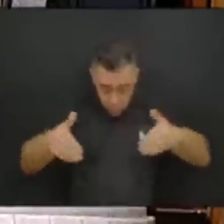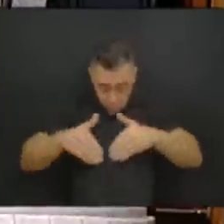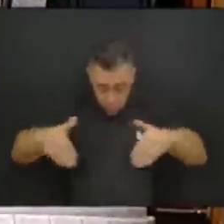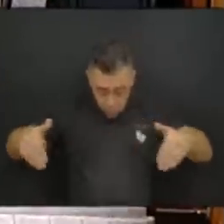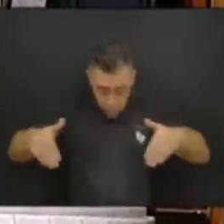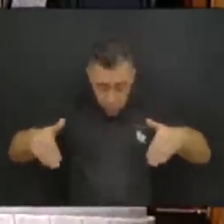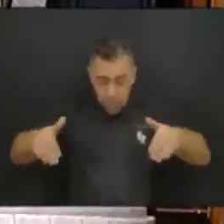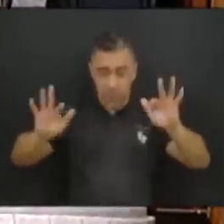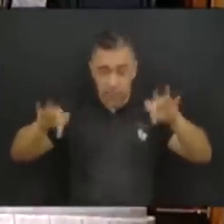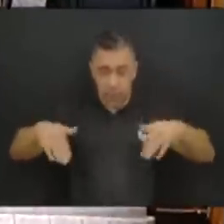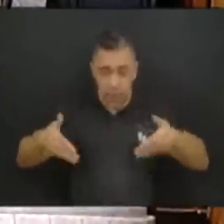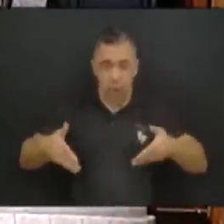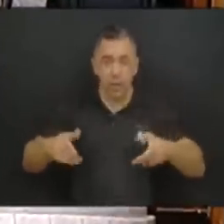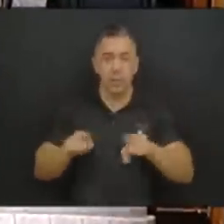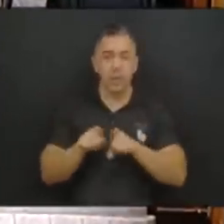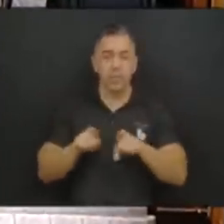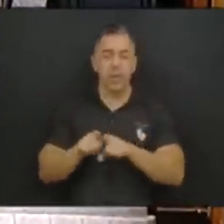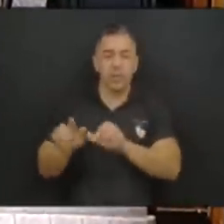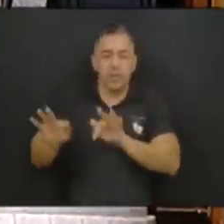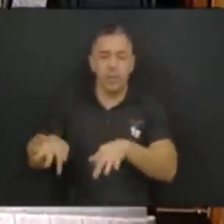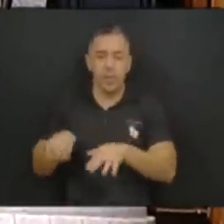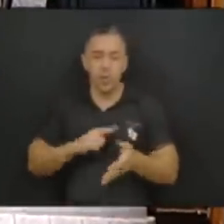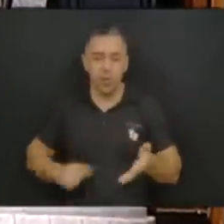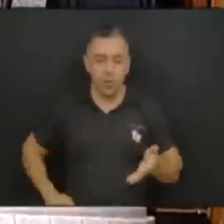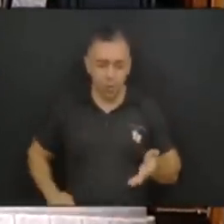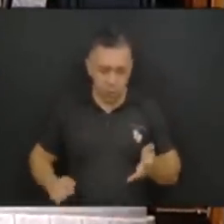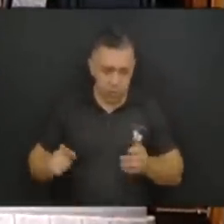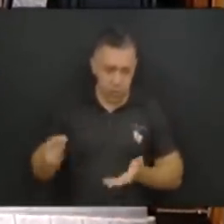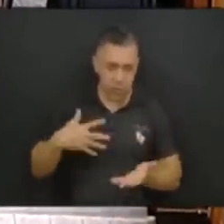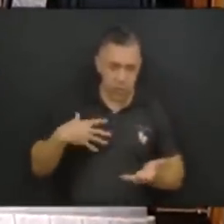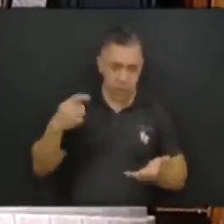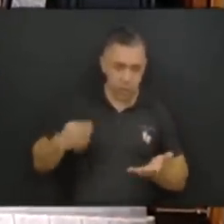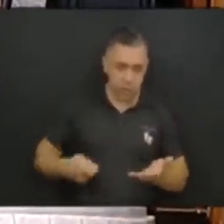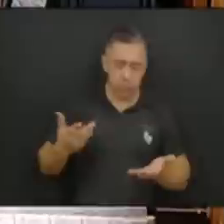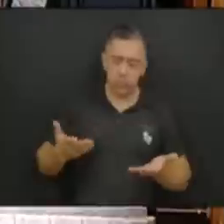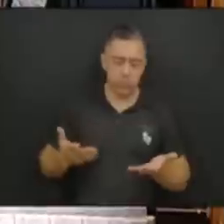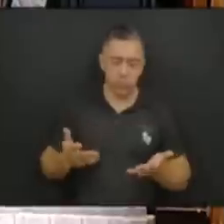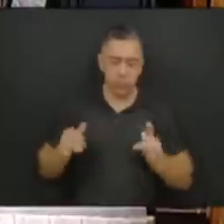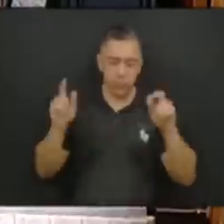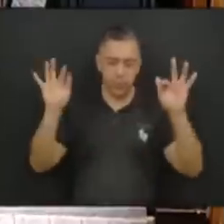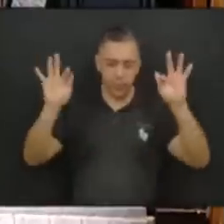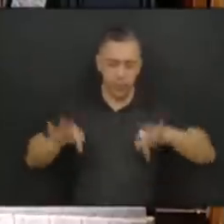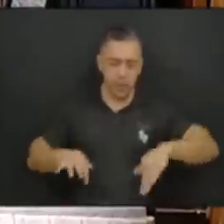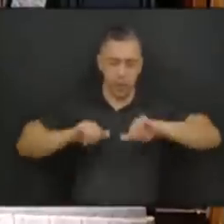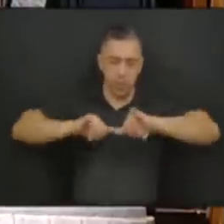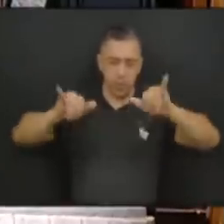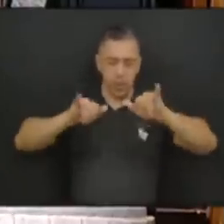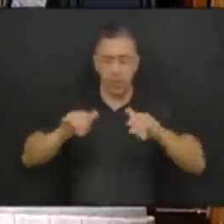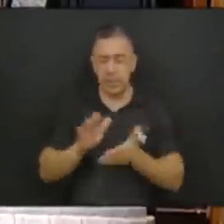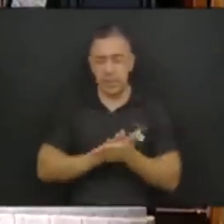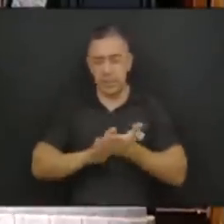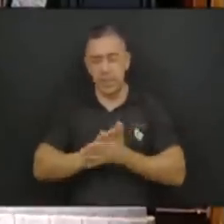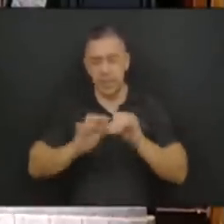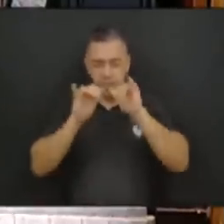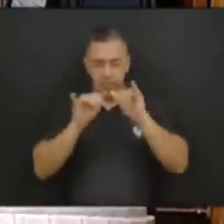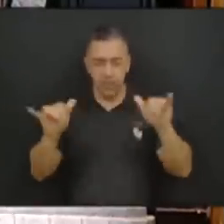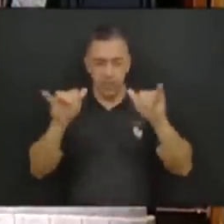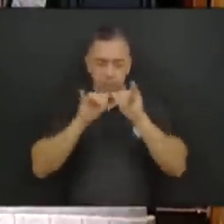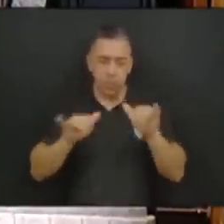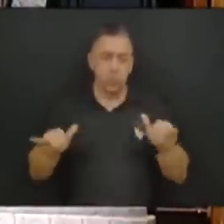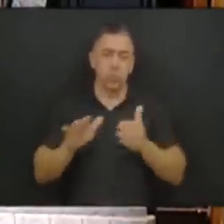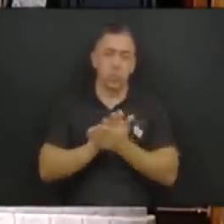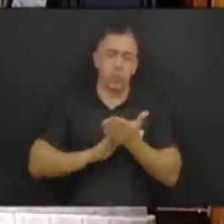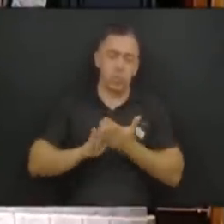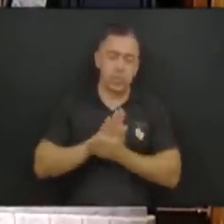assim como acabou o governo Ratinho com o fim da propaganda e de repente sem nenhum aviso sem